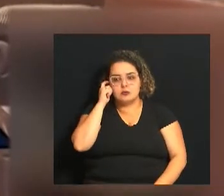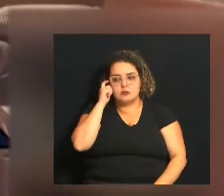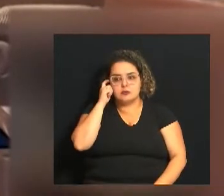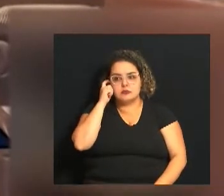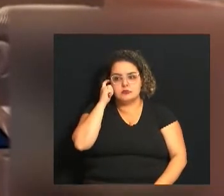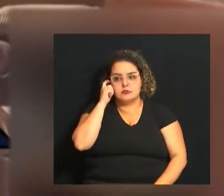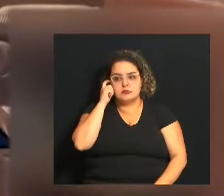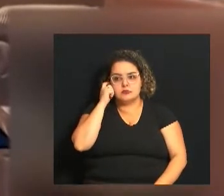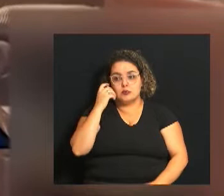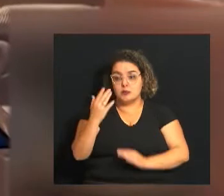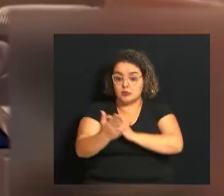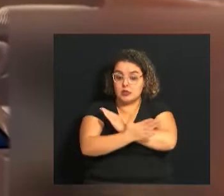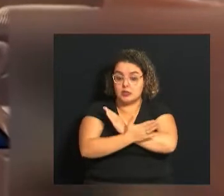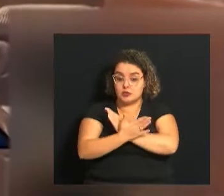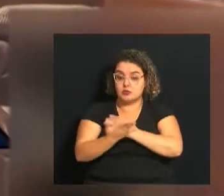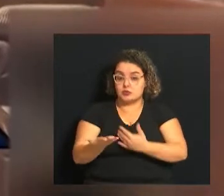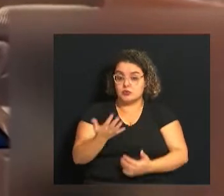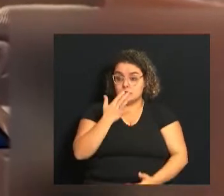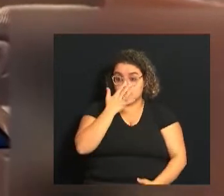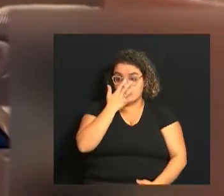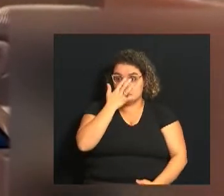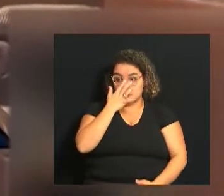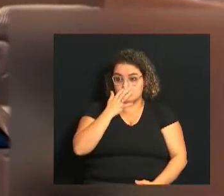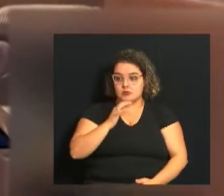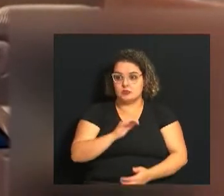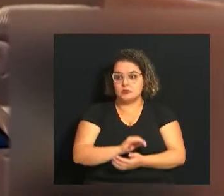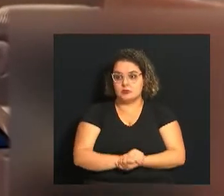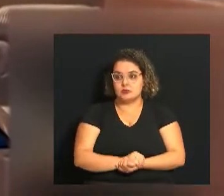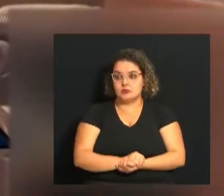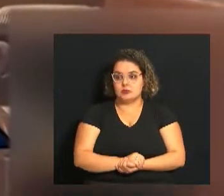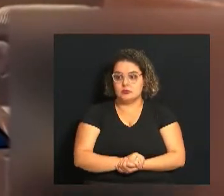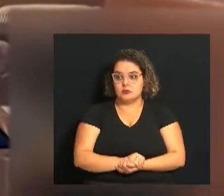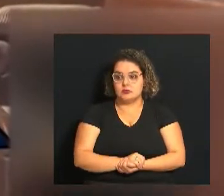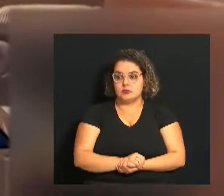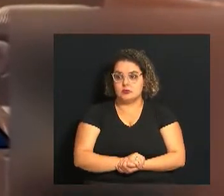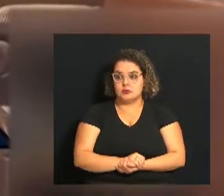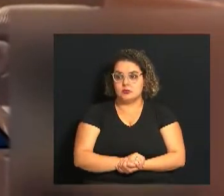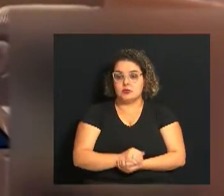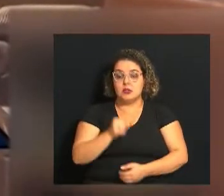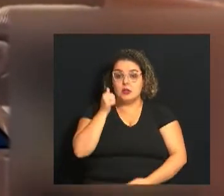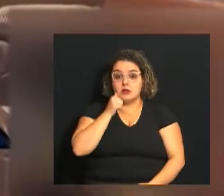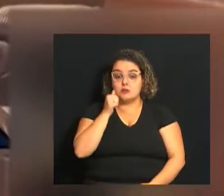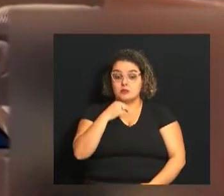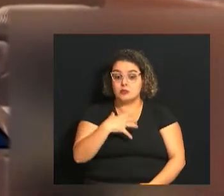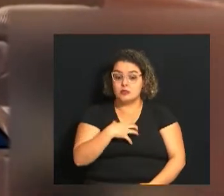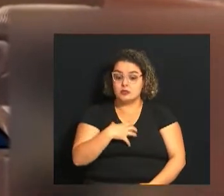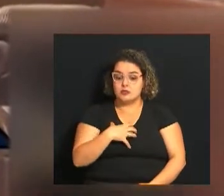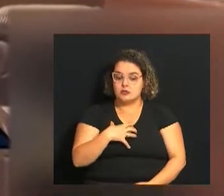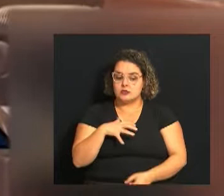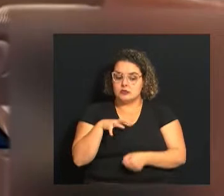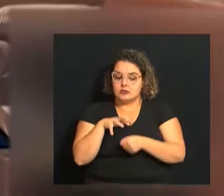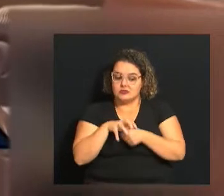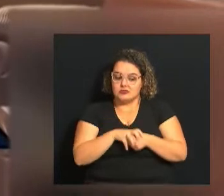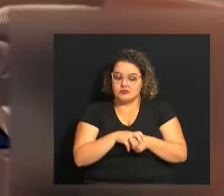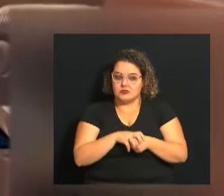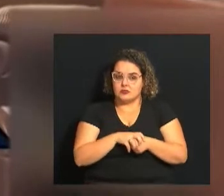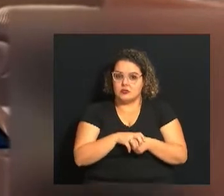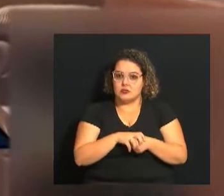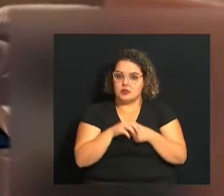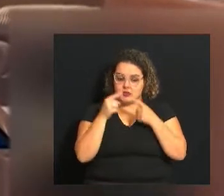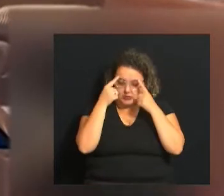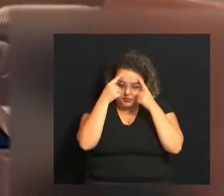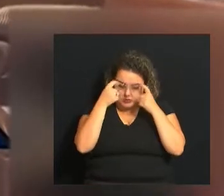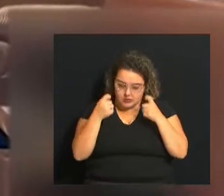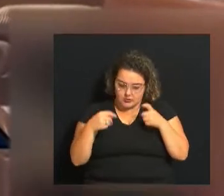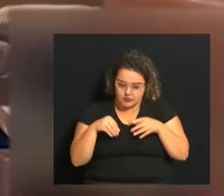pedido de ajuda para, no caso das mulheres se sentirem ameaçadas, violentadas.